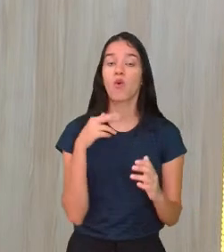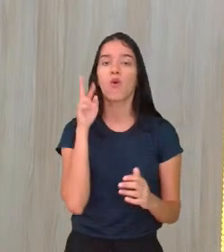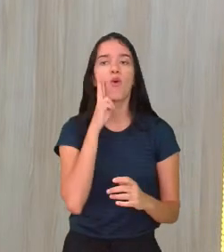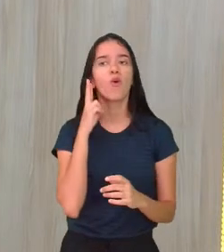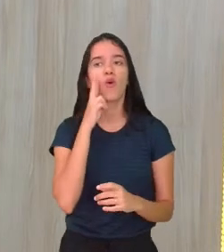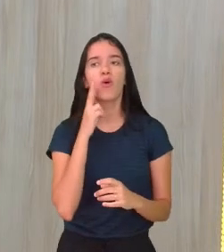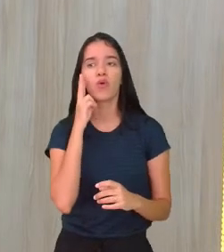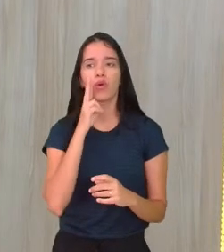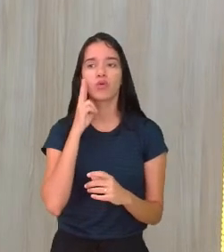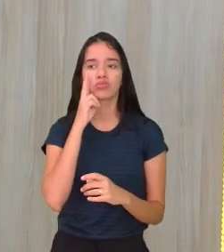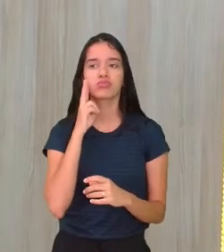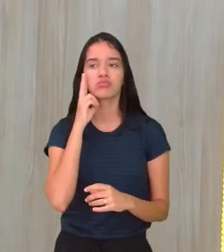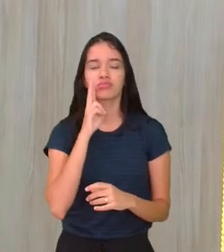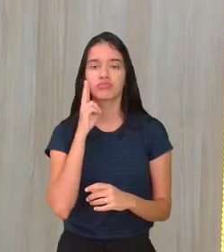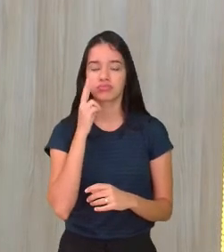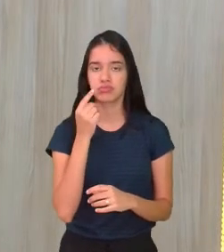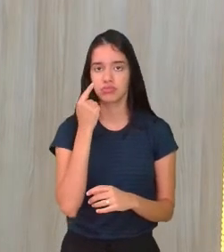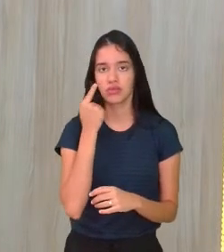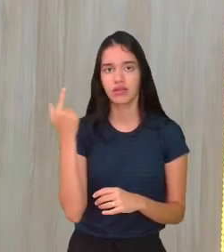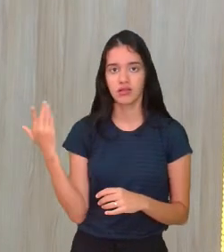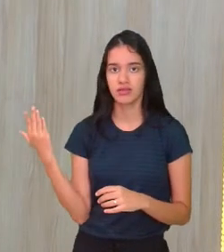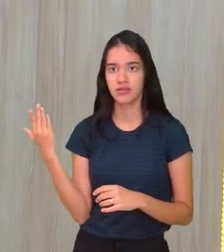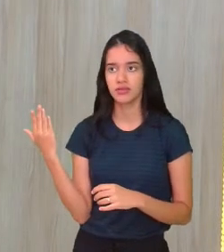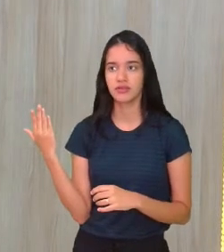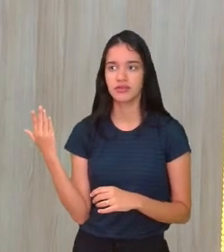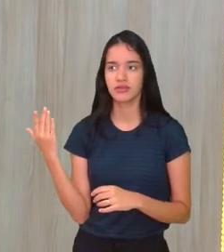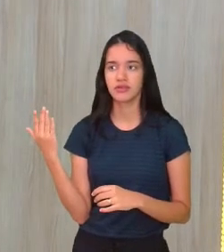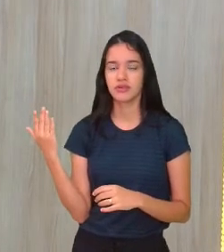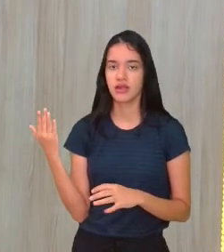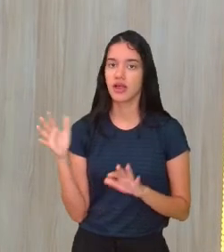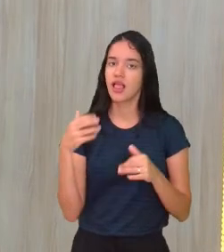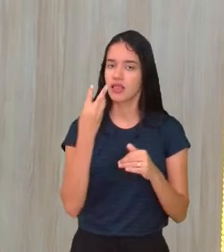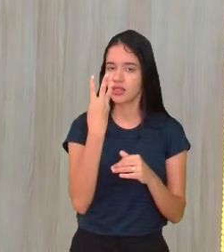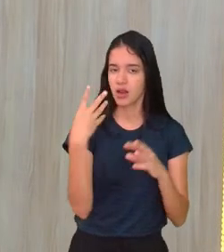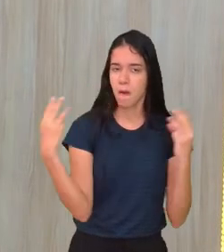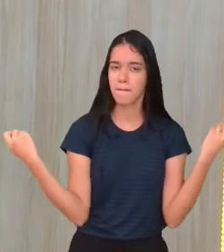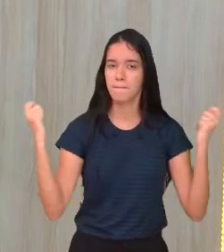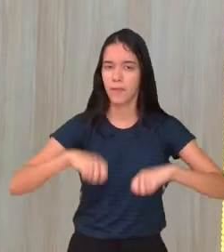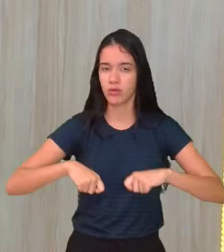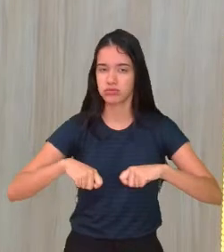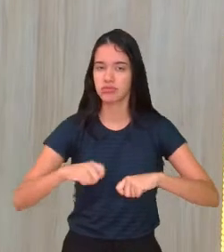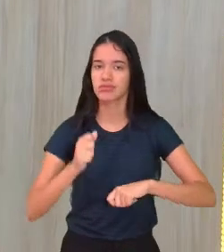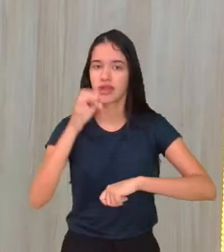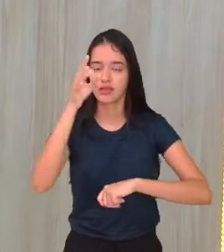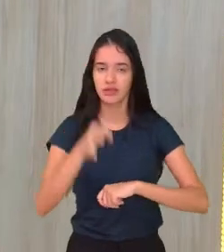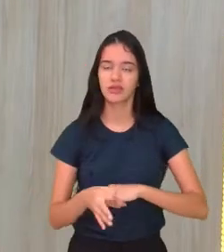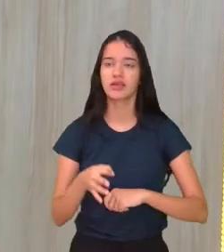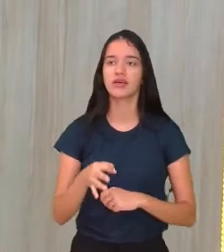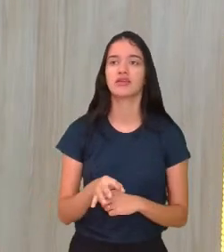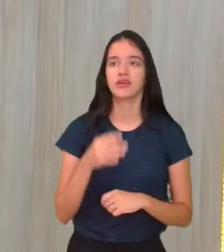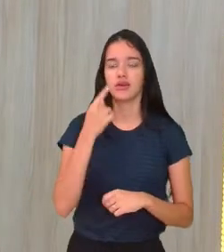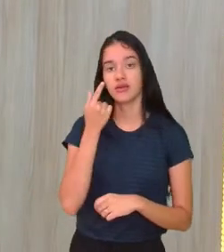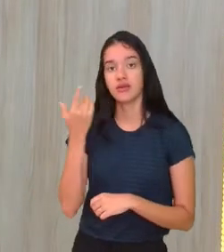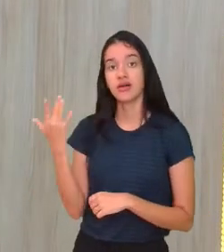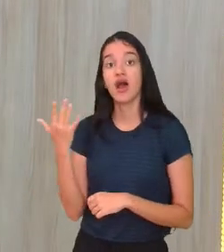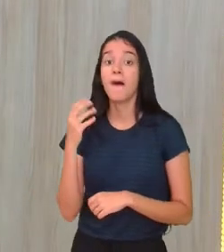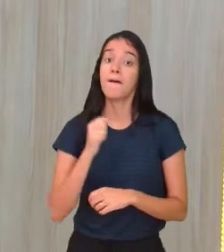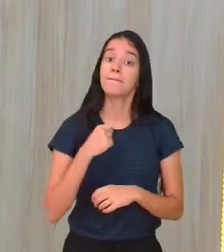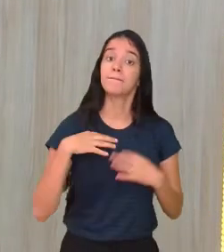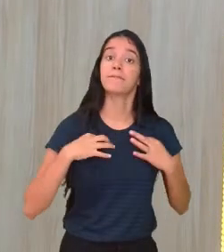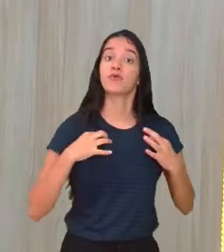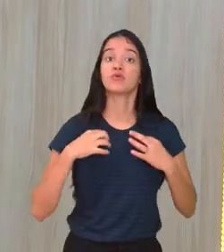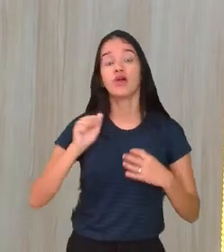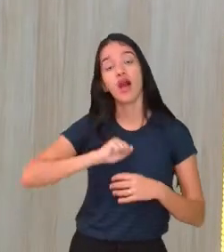Jeans, pescador e calça vermelha. 3 possibilidades, certo? Mesma coisa para a blusa